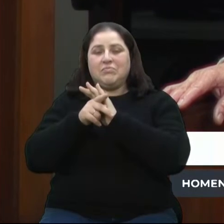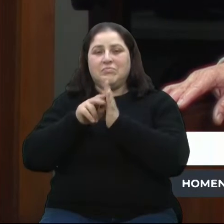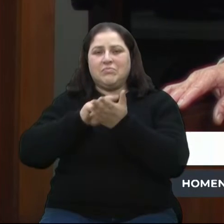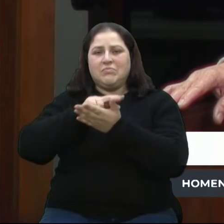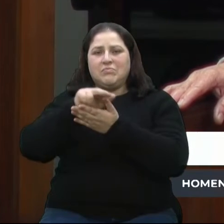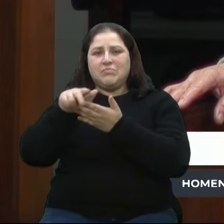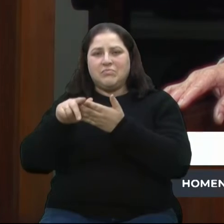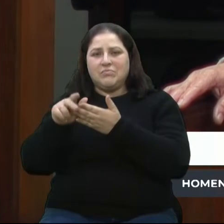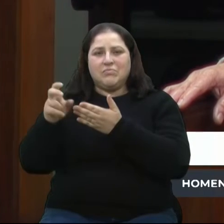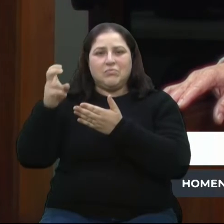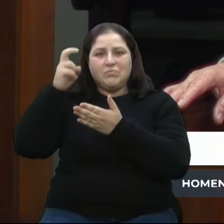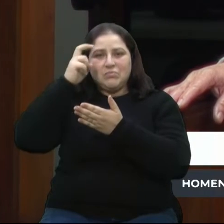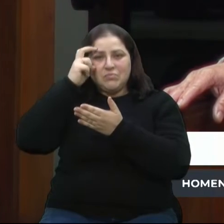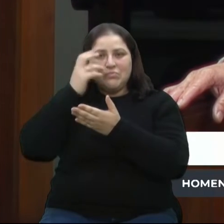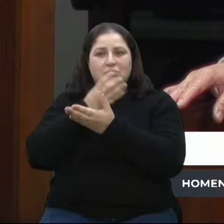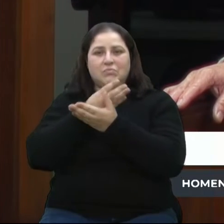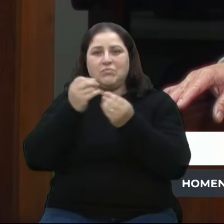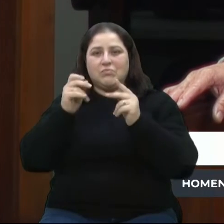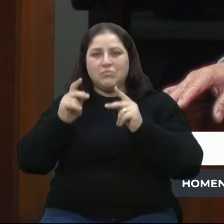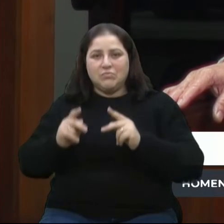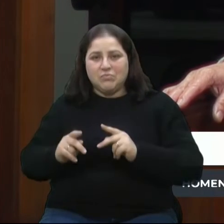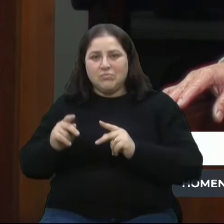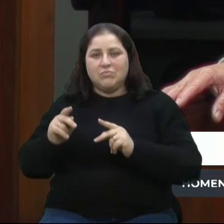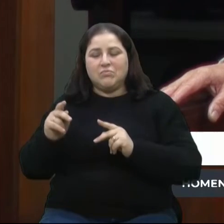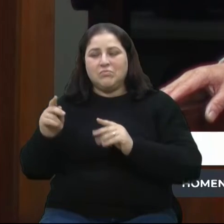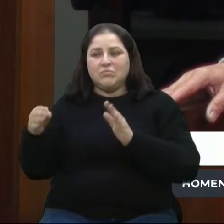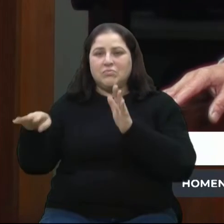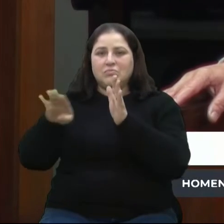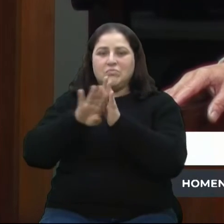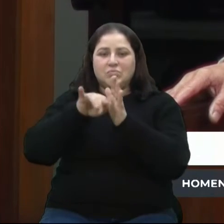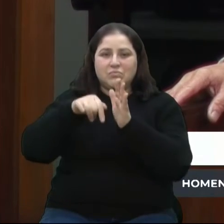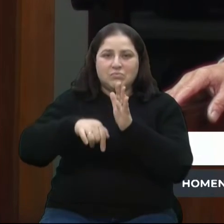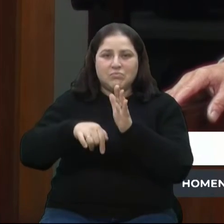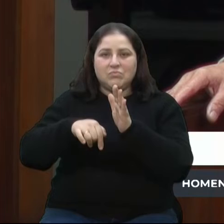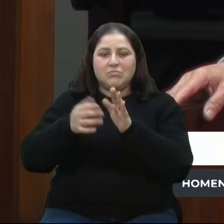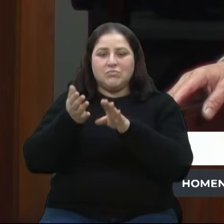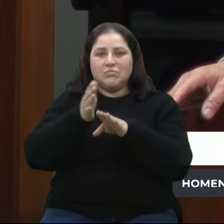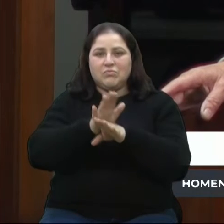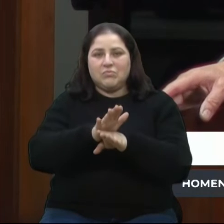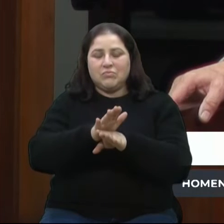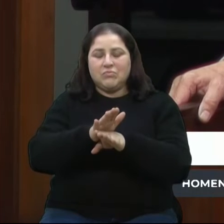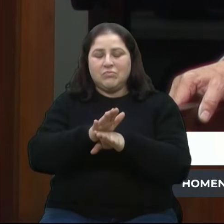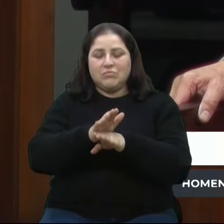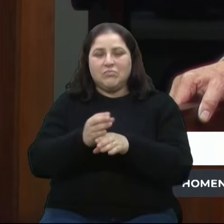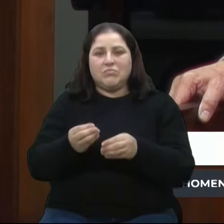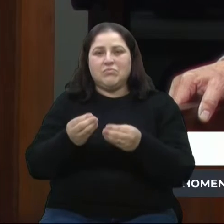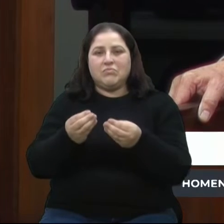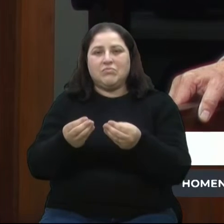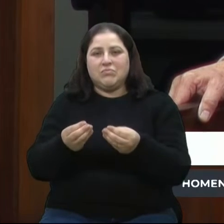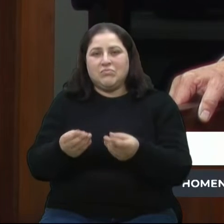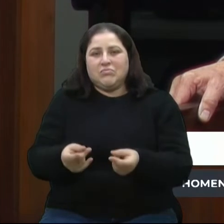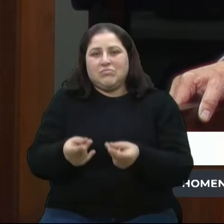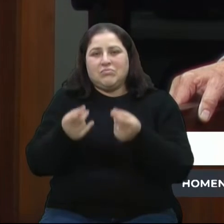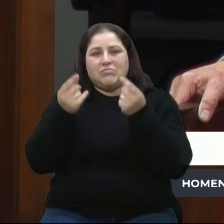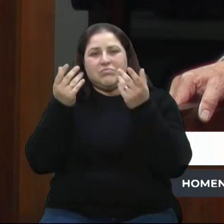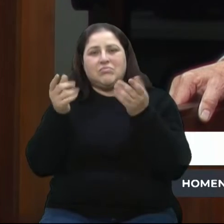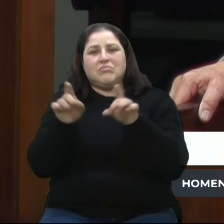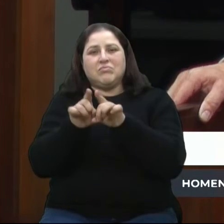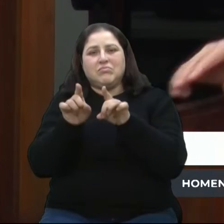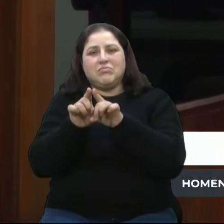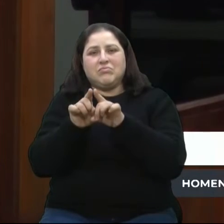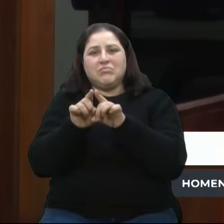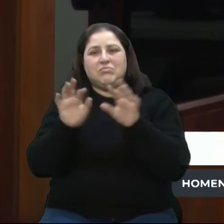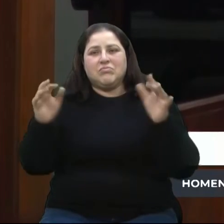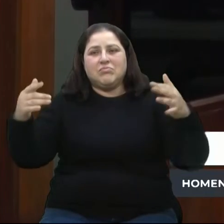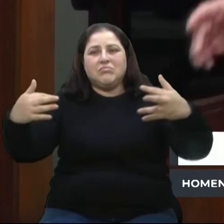muitas culturas que contribuíram, que enriquecem e que dão esse tom de hospitalidade e de bem